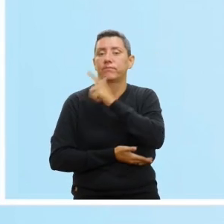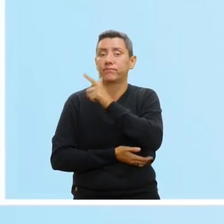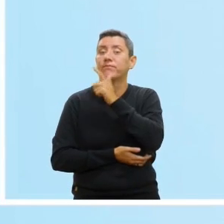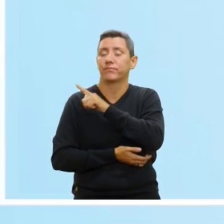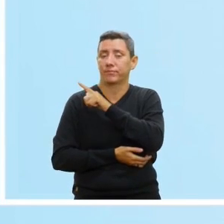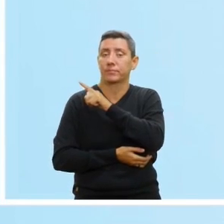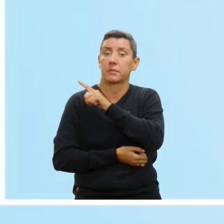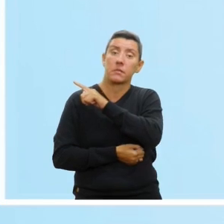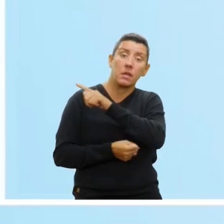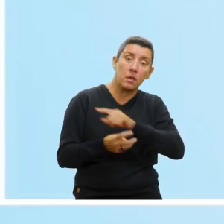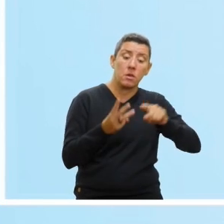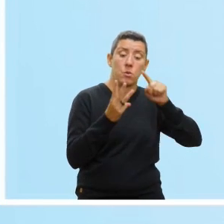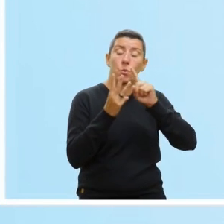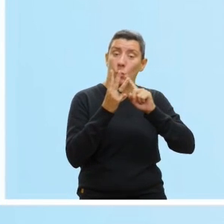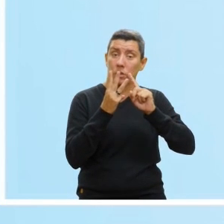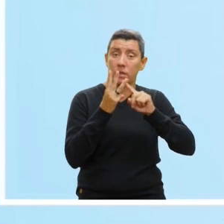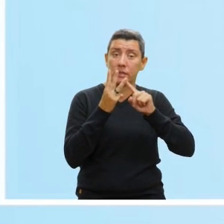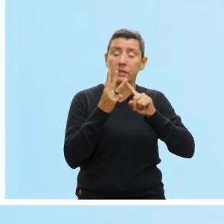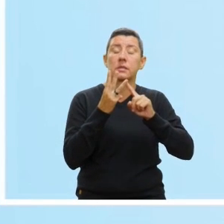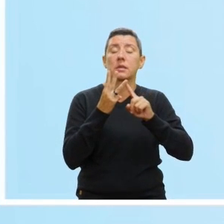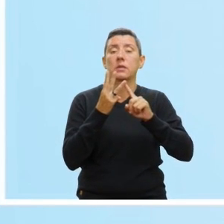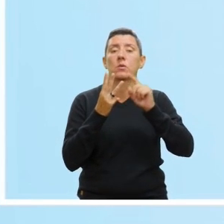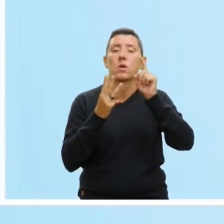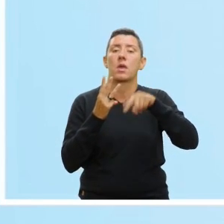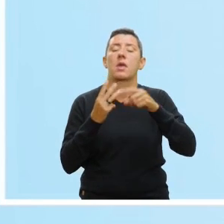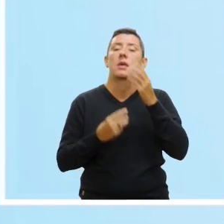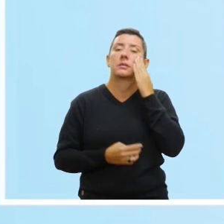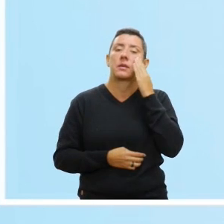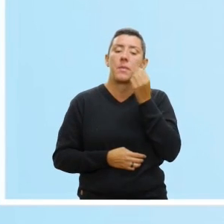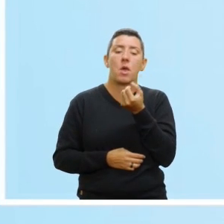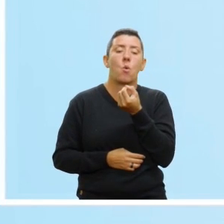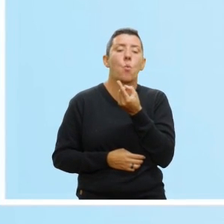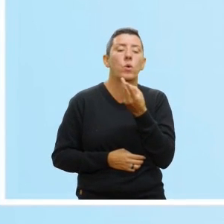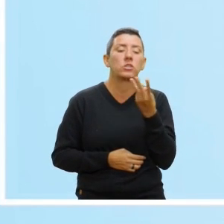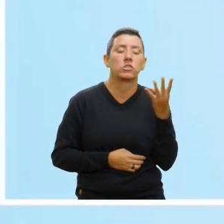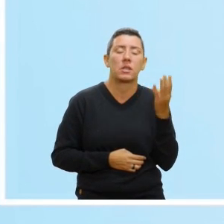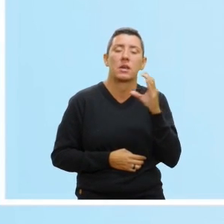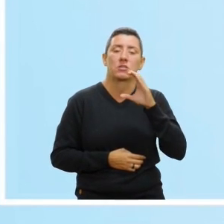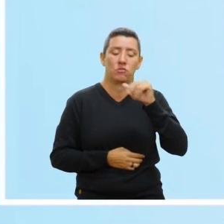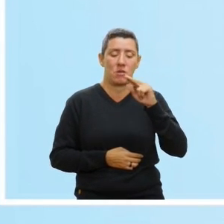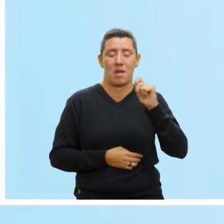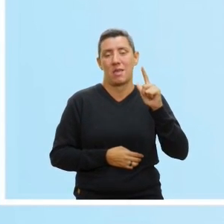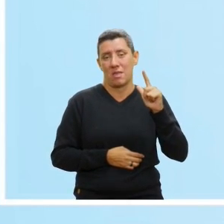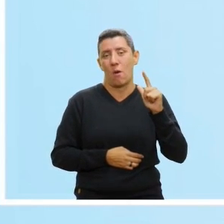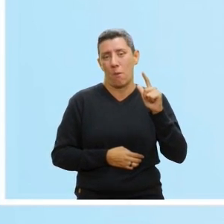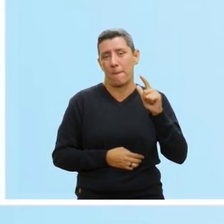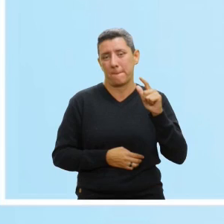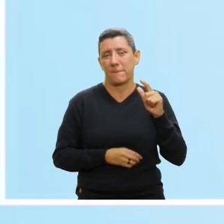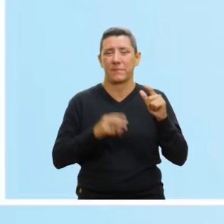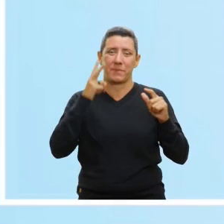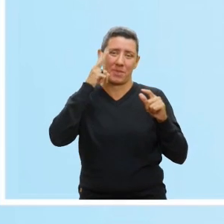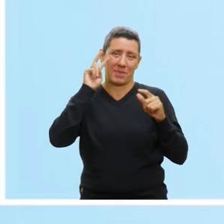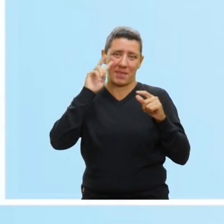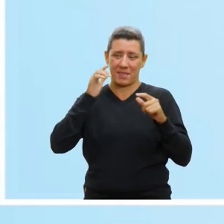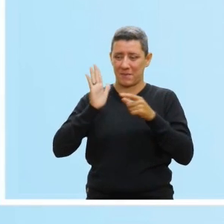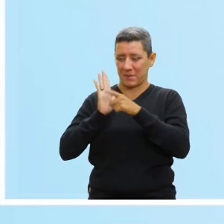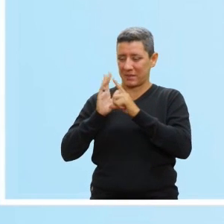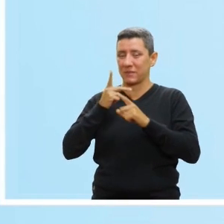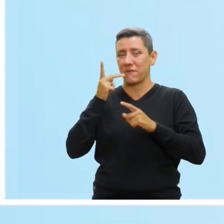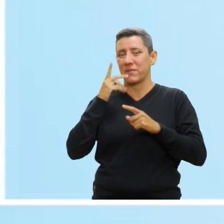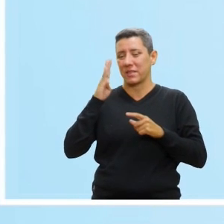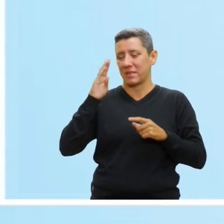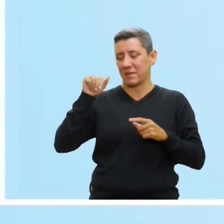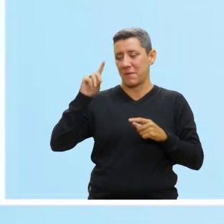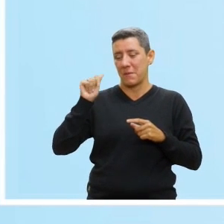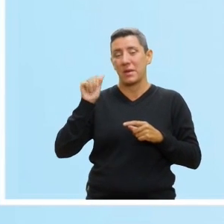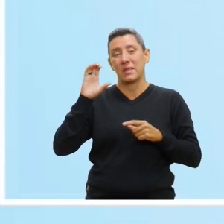pilar de evolução, eu acho que seria a quantidade de canais. Eu comentei várias vezes que a grade da banda C, né, é uma